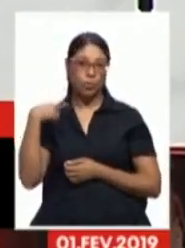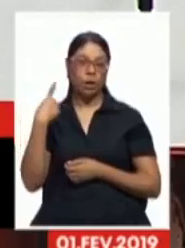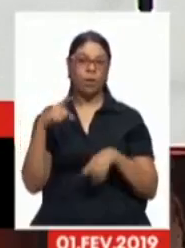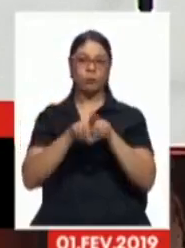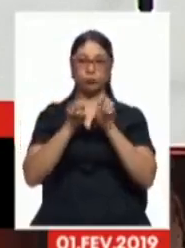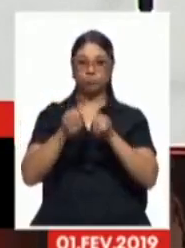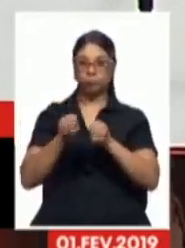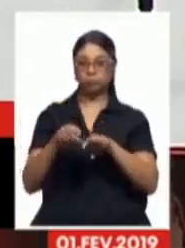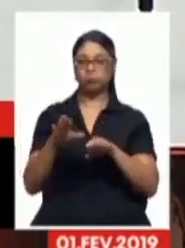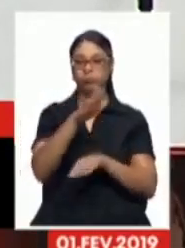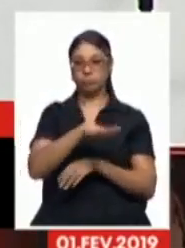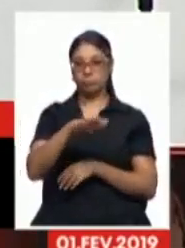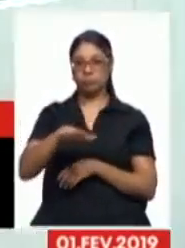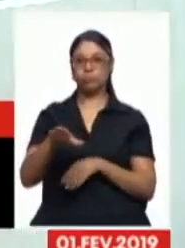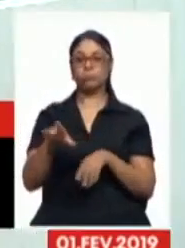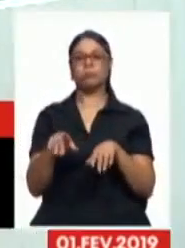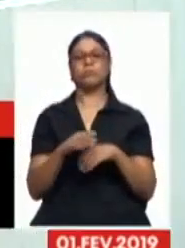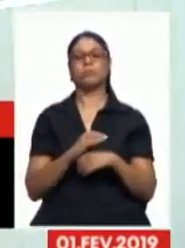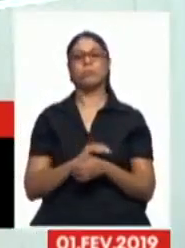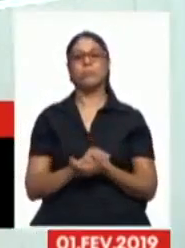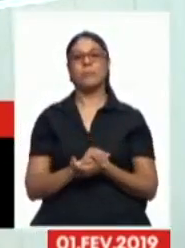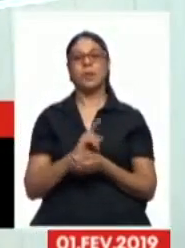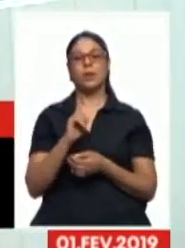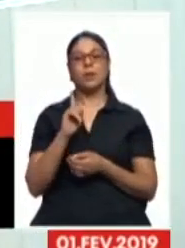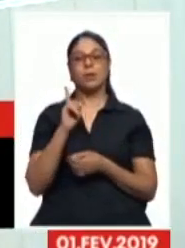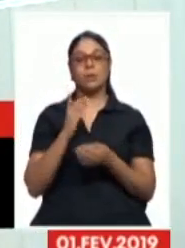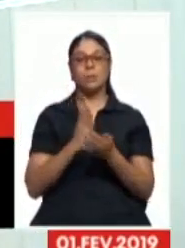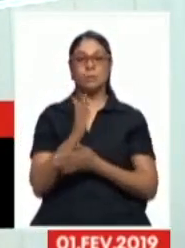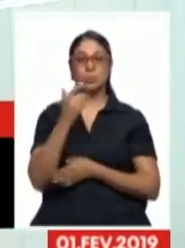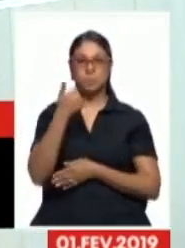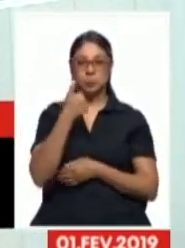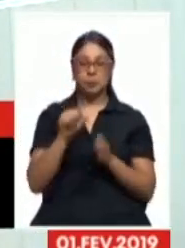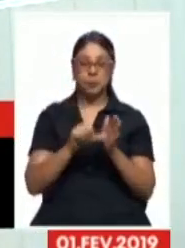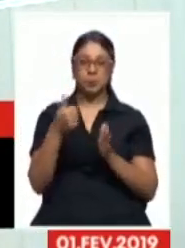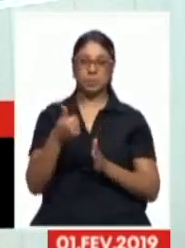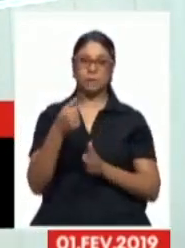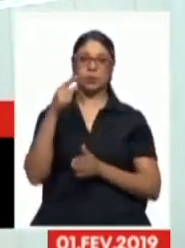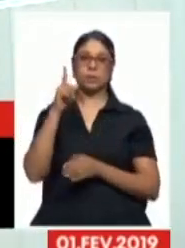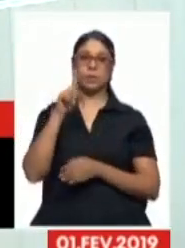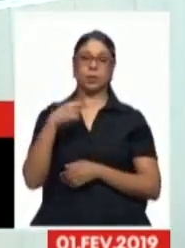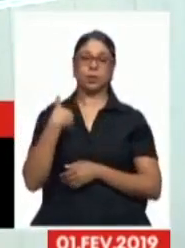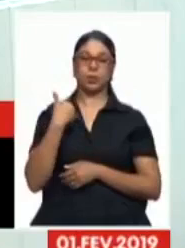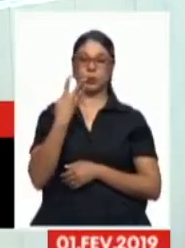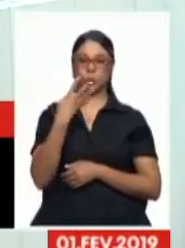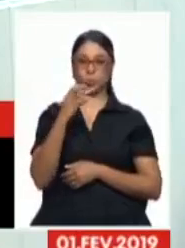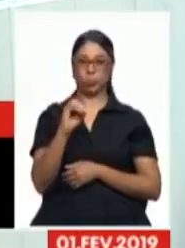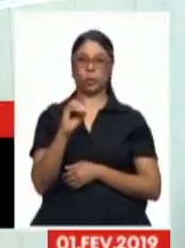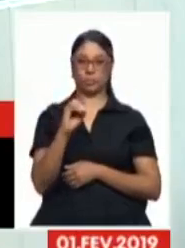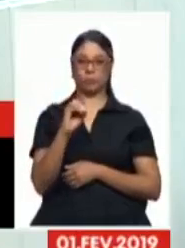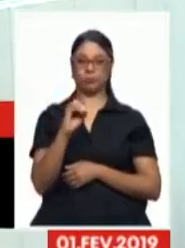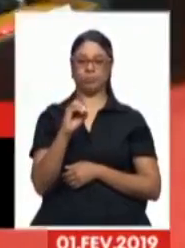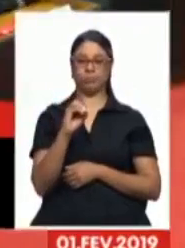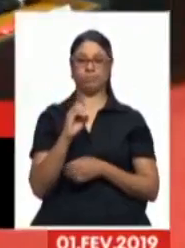infantil e funcionária pública. Foi eleita para o primeiro mandato na Assembleia aos 40 anos.